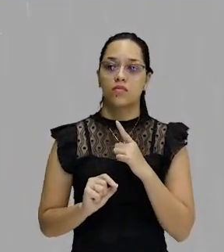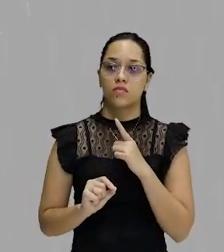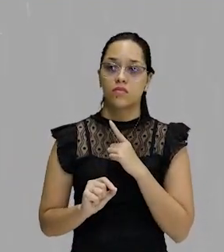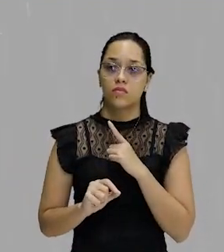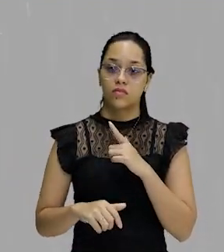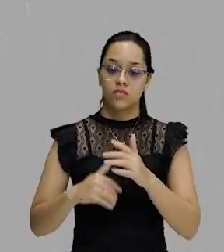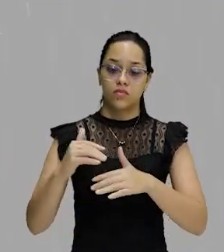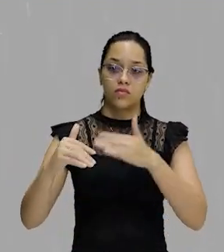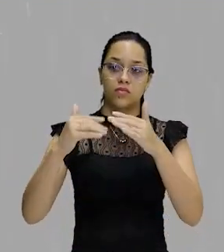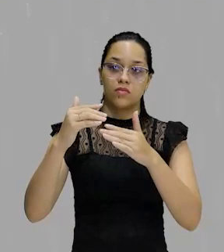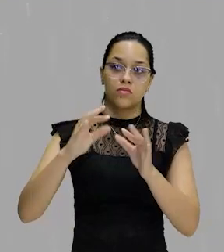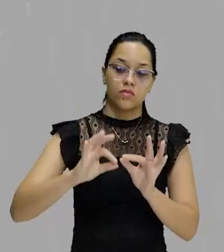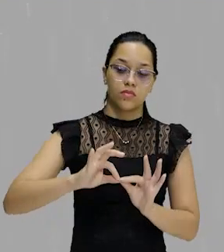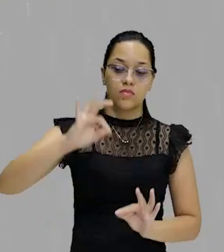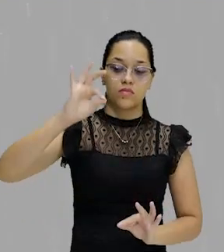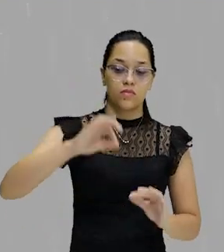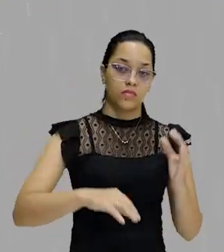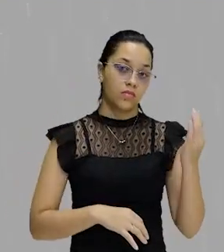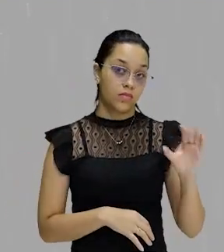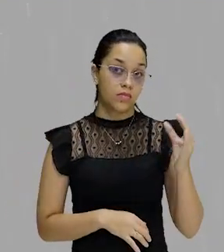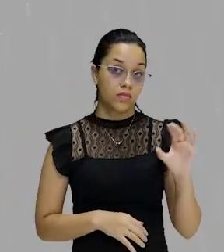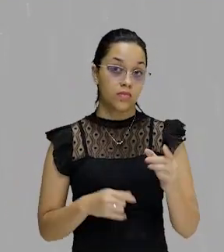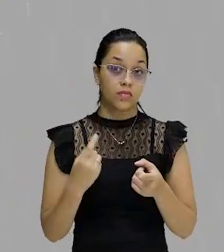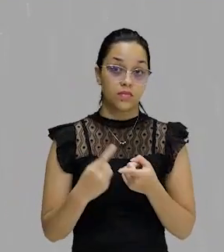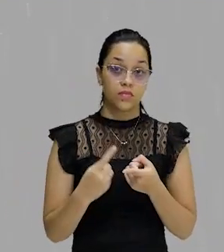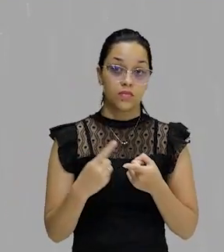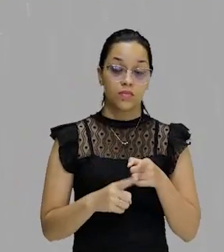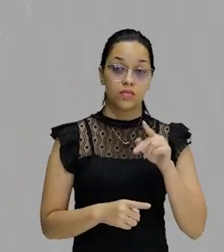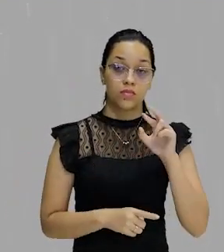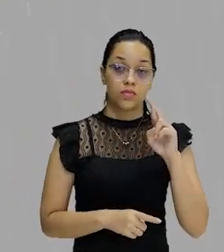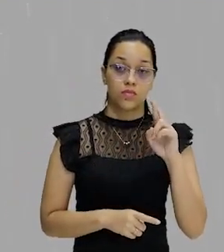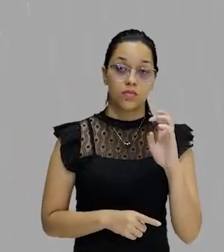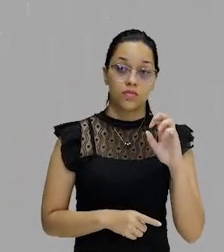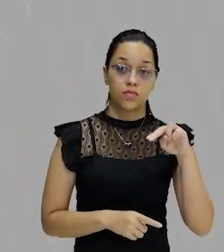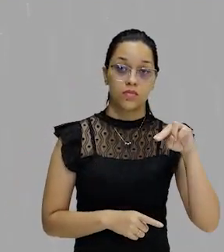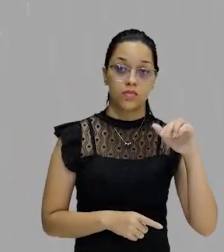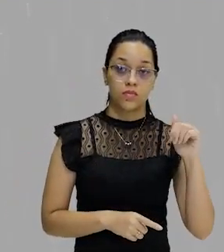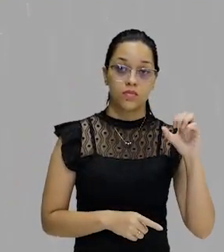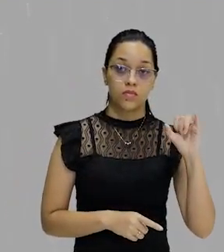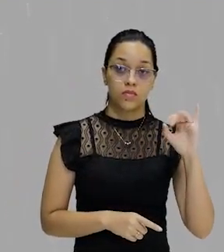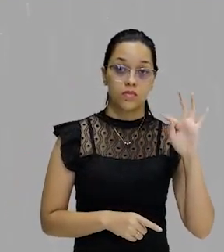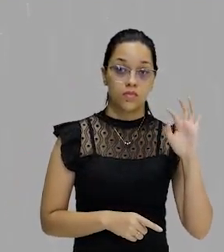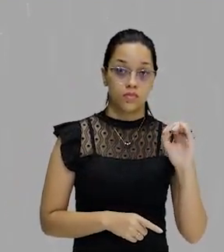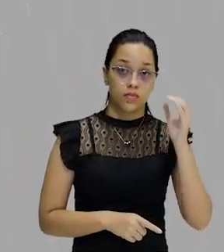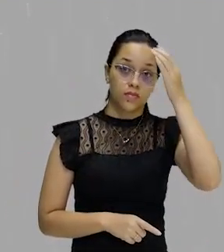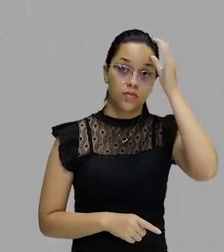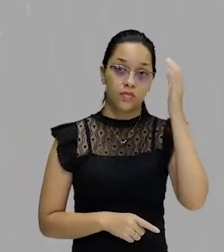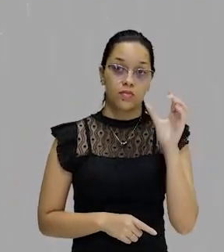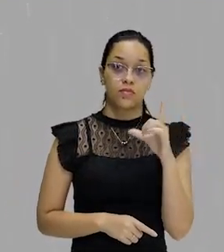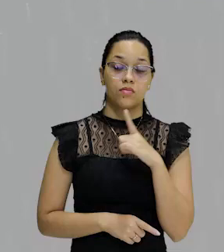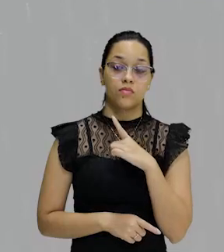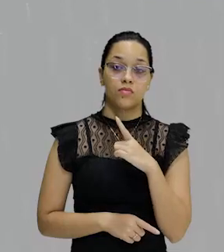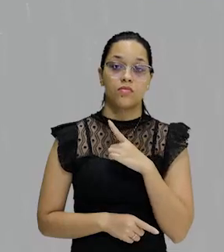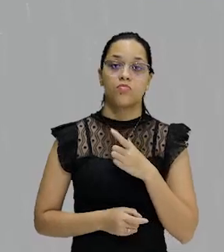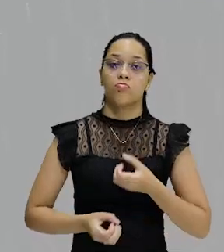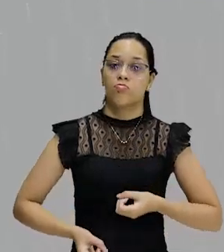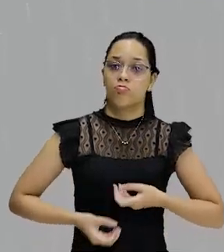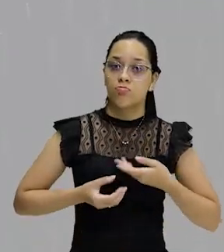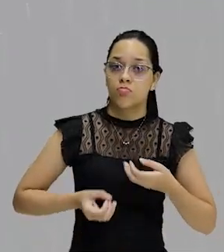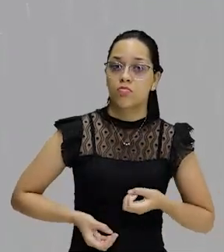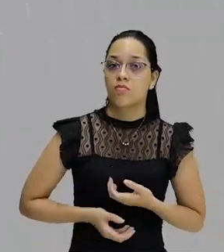de desenvolver um espírito científico. Porque o renascimento cultural, apesar dele ter uma